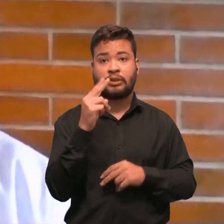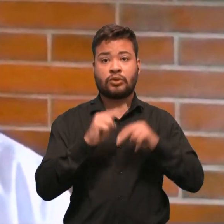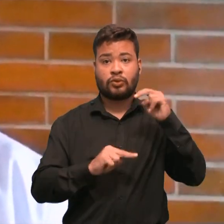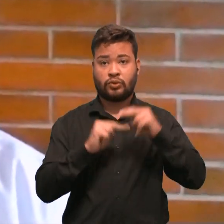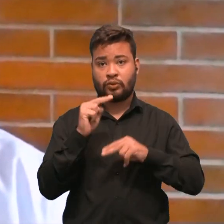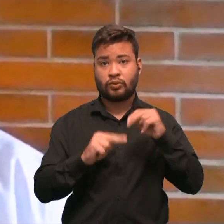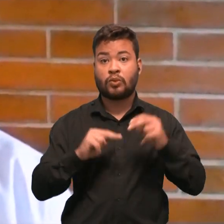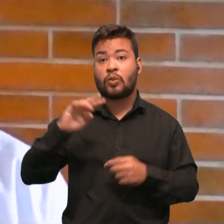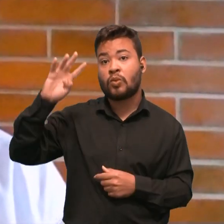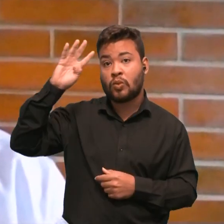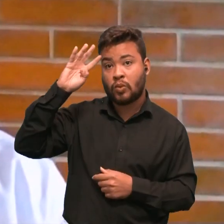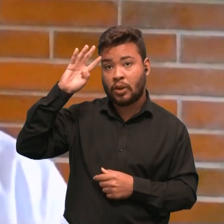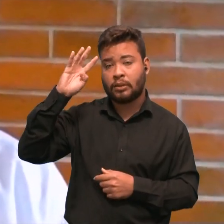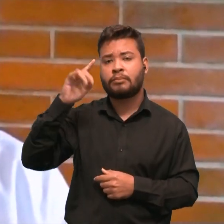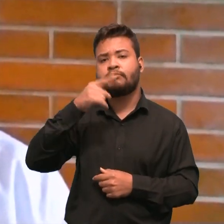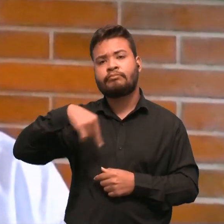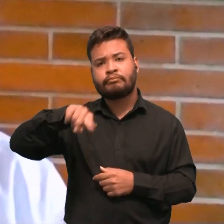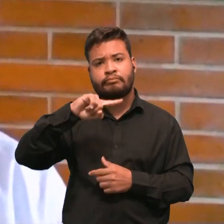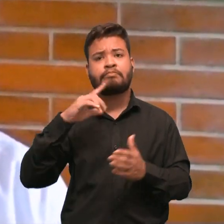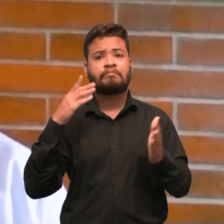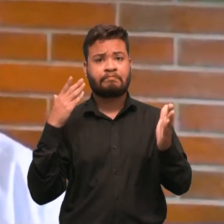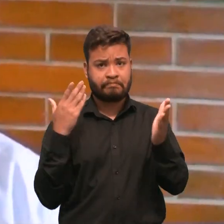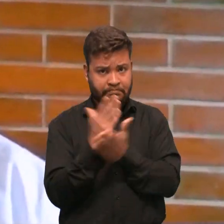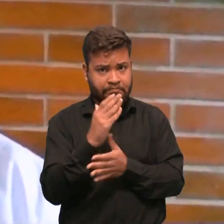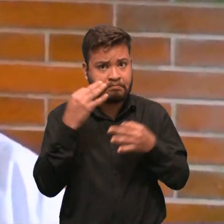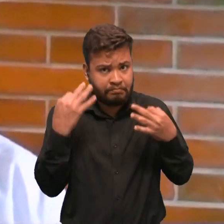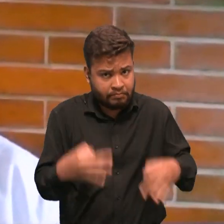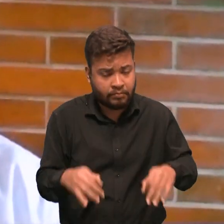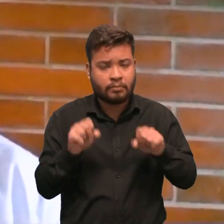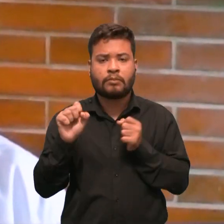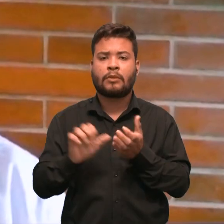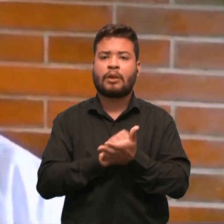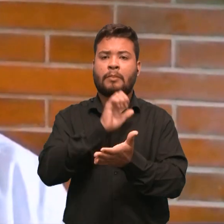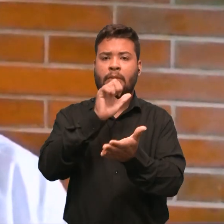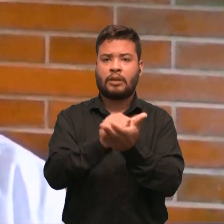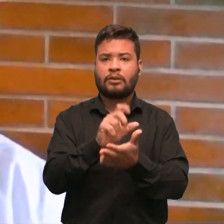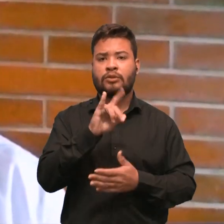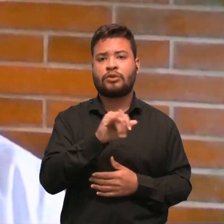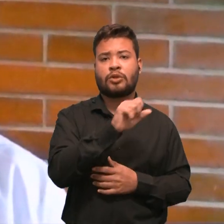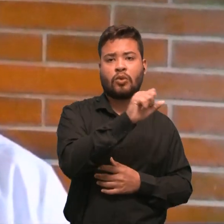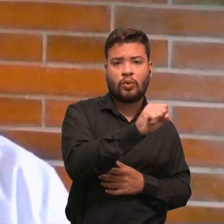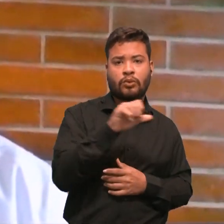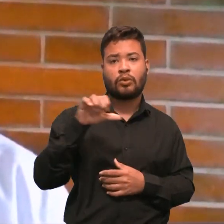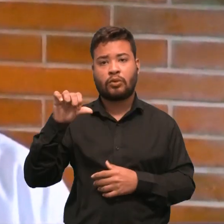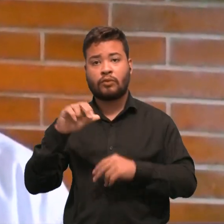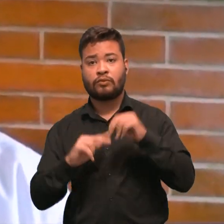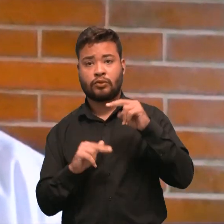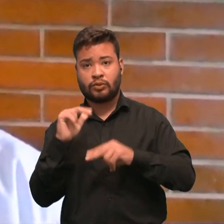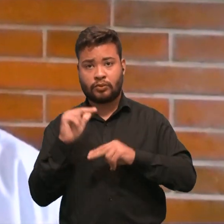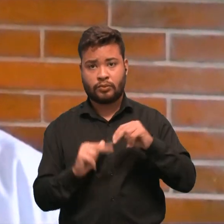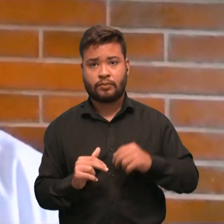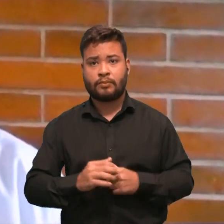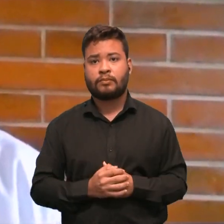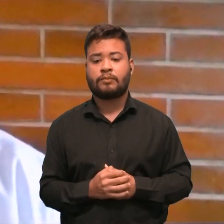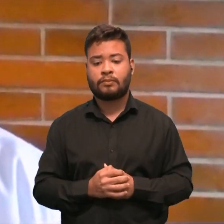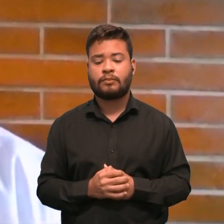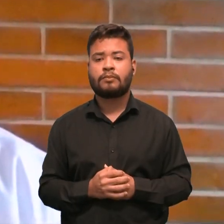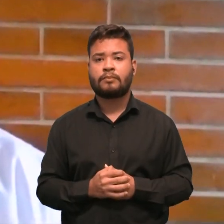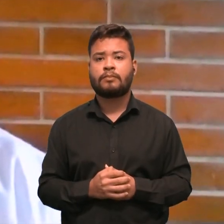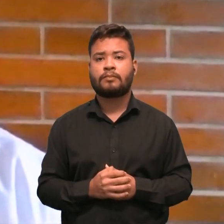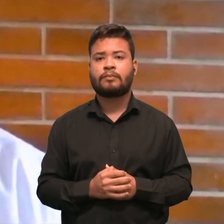E aí eu falei, eu vou estudar os públicos potenciais no Museu Antropológico da UFG. E passei a estudar aqueles públicos que já visitaram o museu e